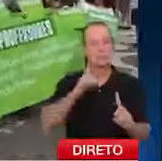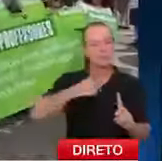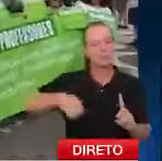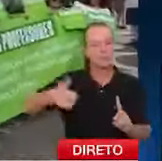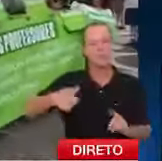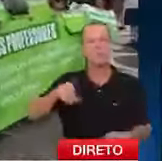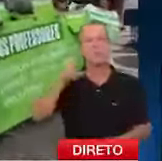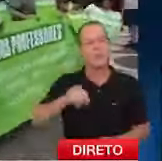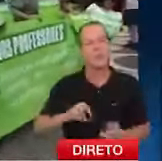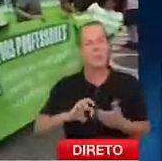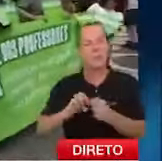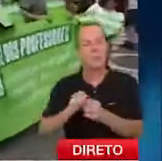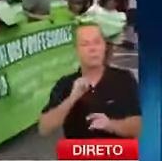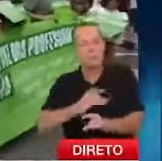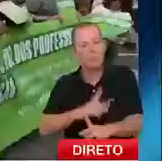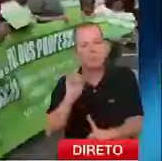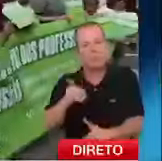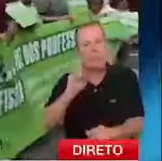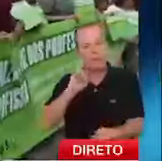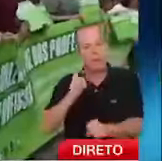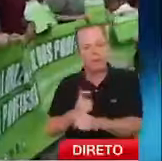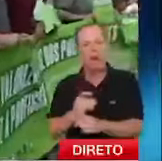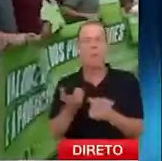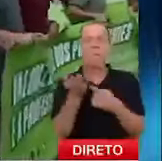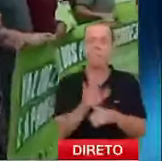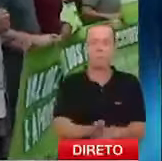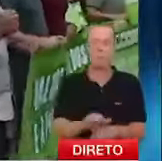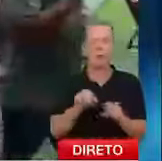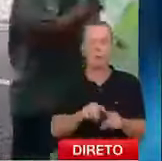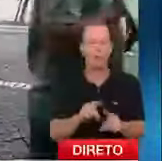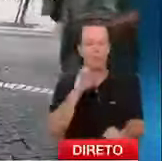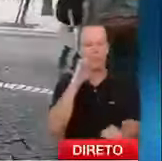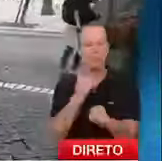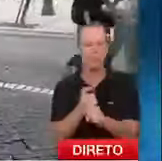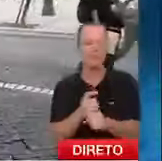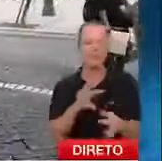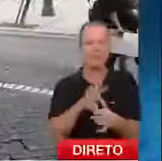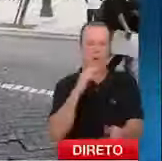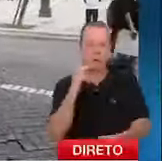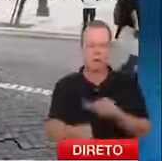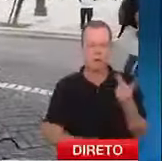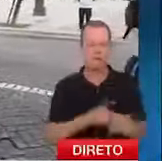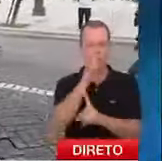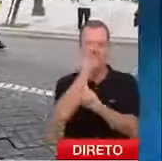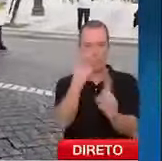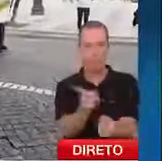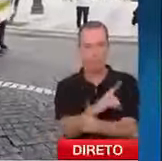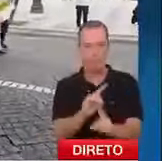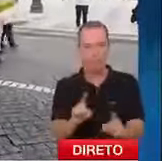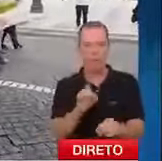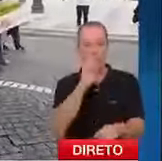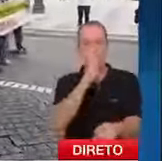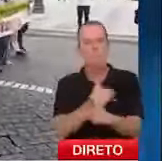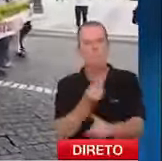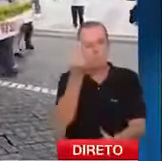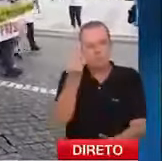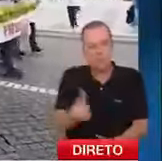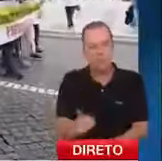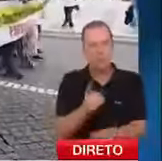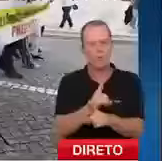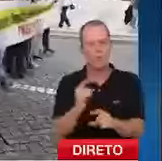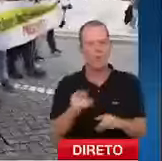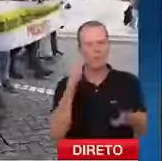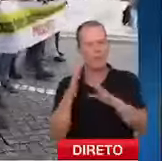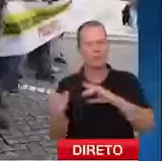outras questões que têm de ser vistas nomeadamente uma revisão da avaliação docente que além de ser muito injusta por não ser